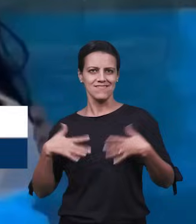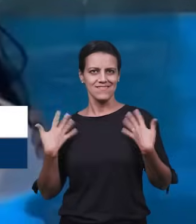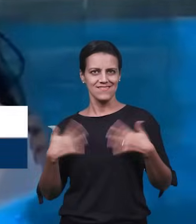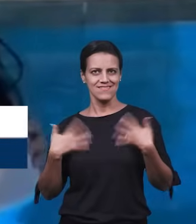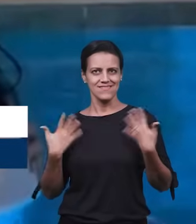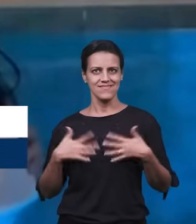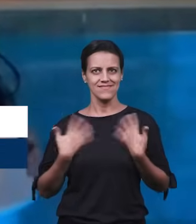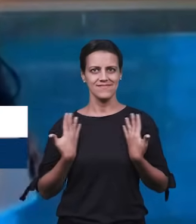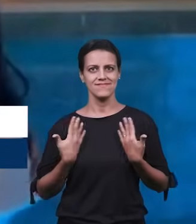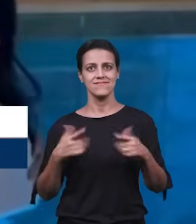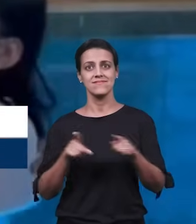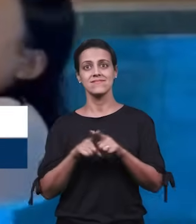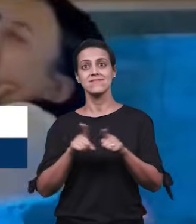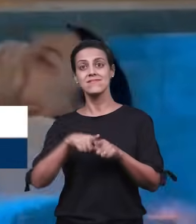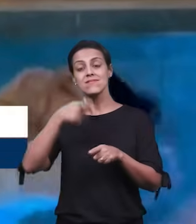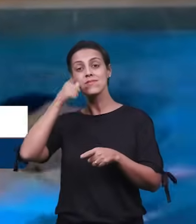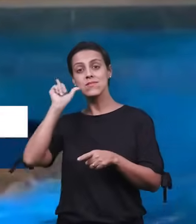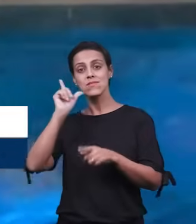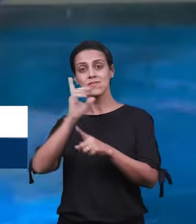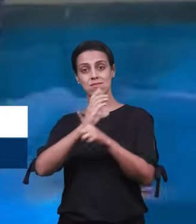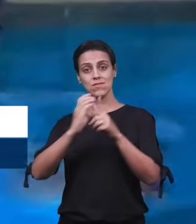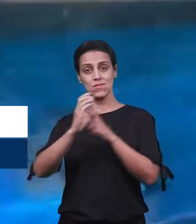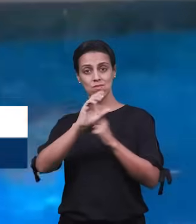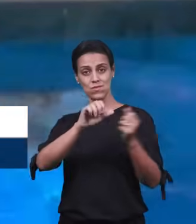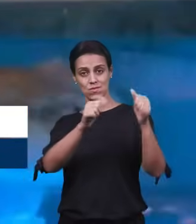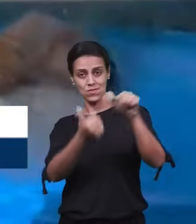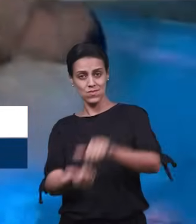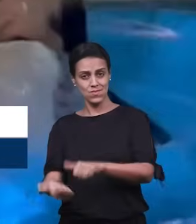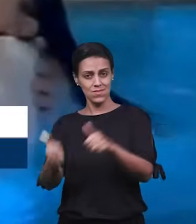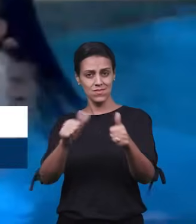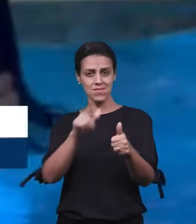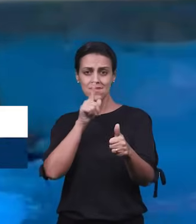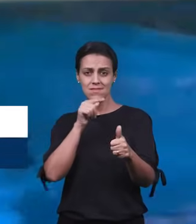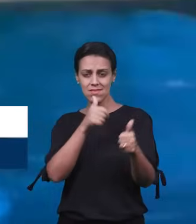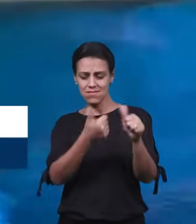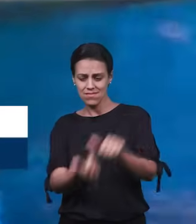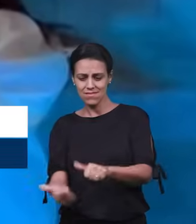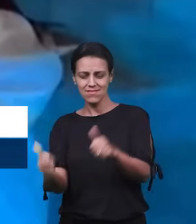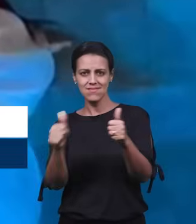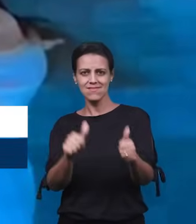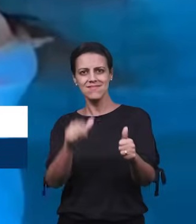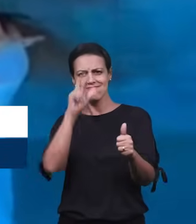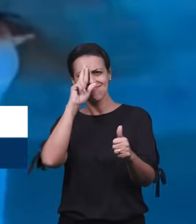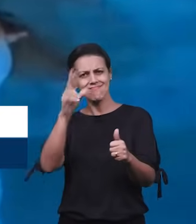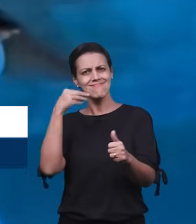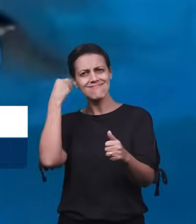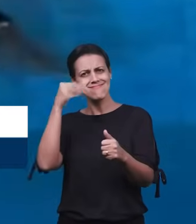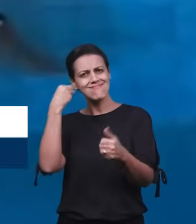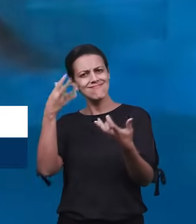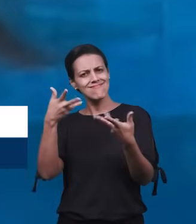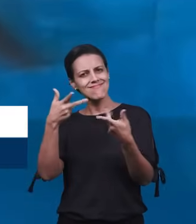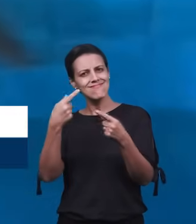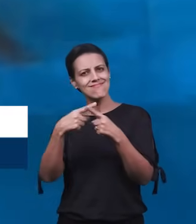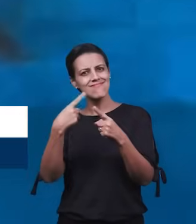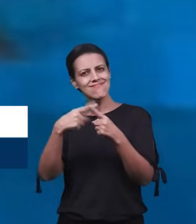de batismo, onde Deus nos deu uma experiência maravilhosa, mostrando que iria batizar uma jovem com o Espírito Santo no momento que ela descesse